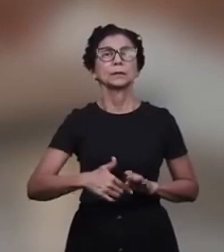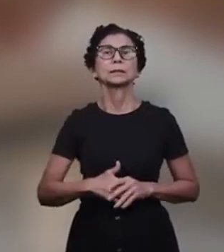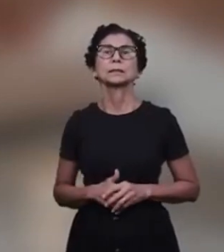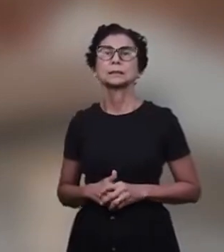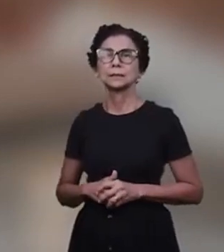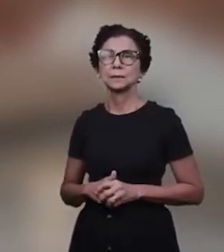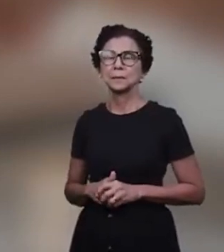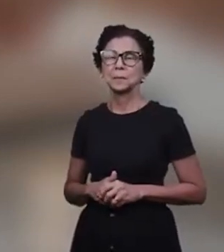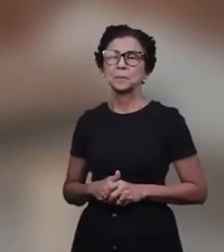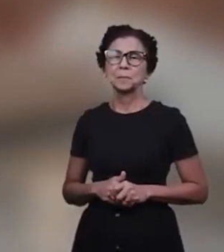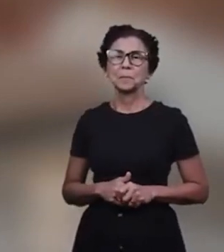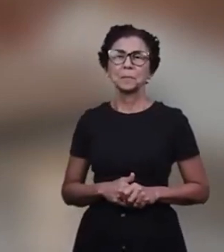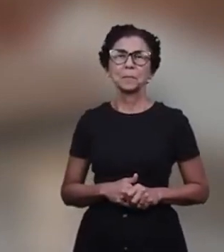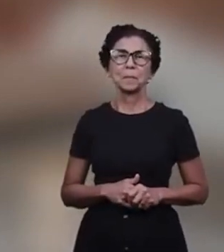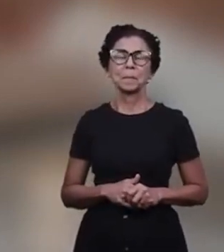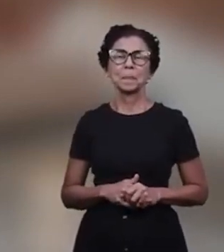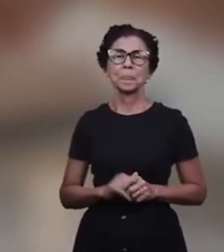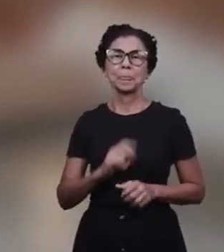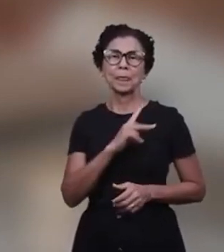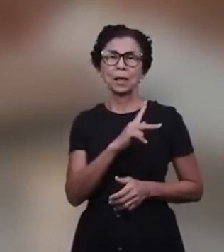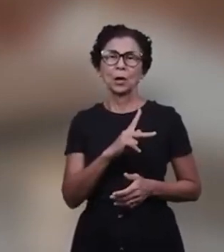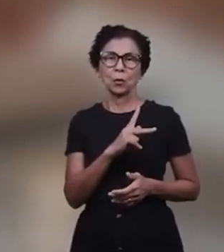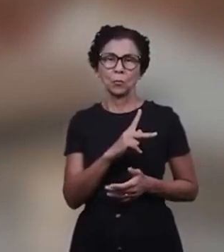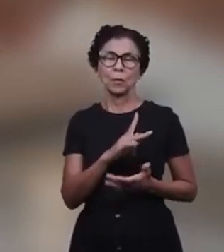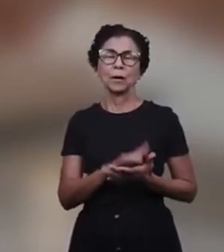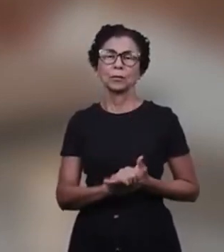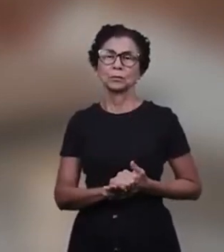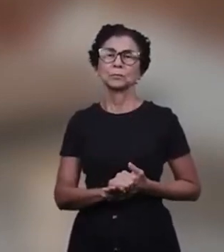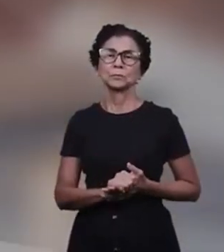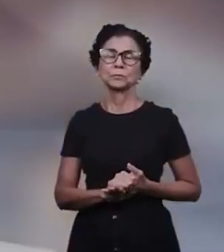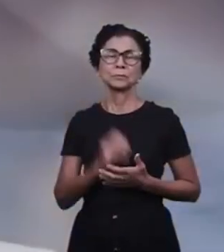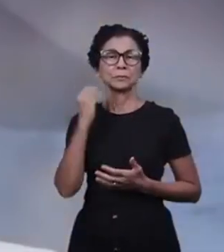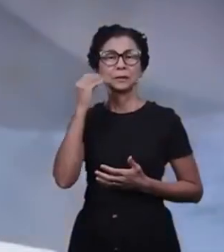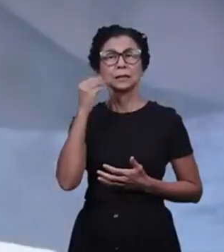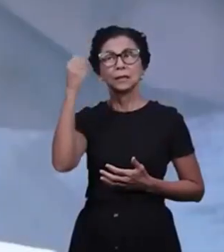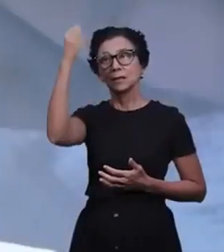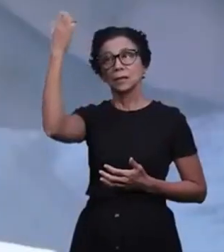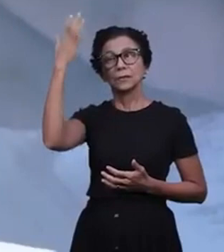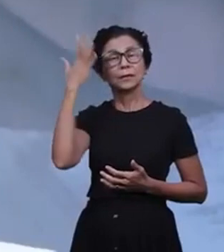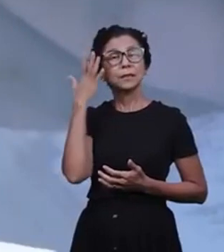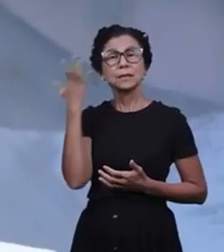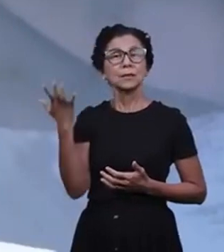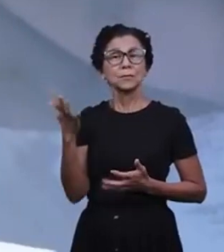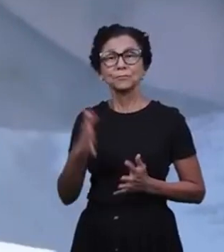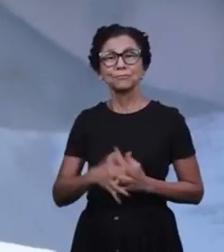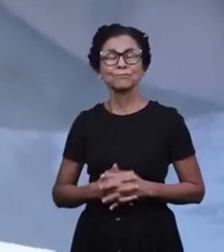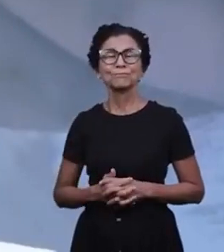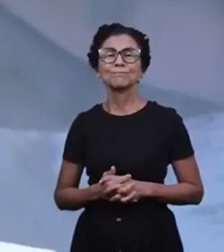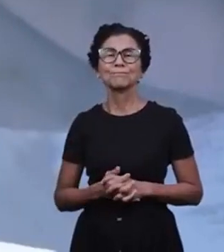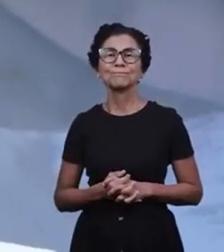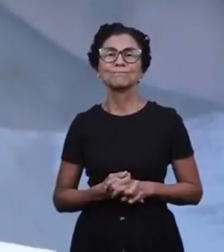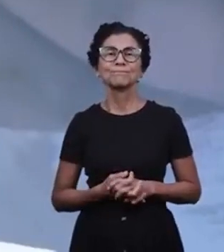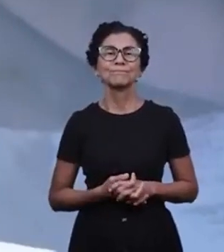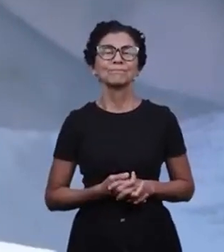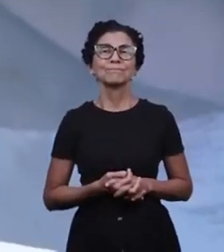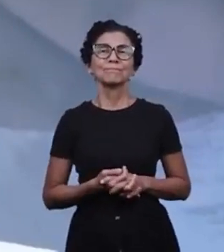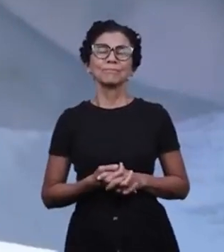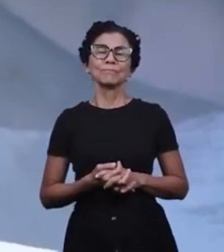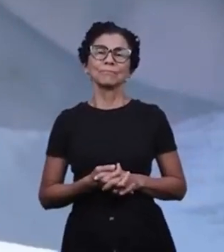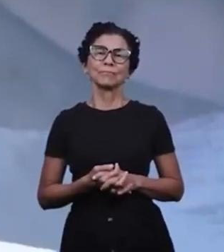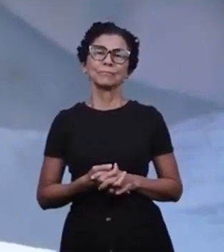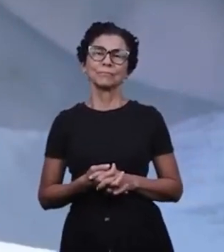evangelho. Veja só como Paulo seguia a revelação. Subir por uma revelação. É isso, né? É o Senhor revelando e anunciando o que Ele